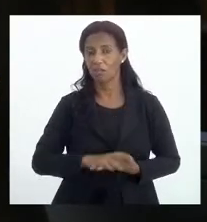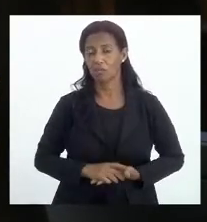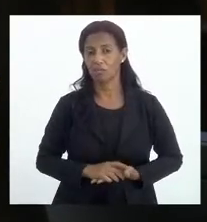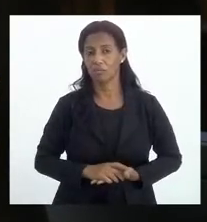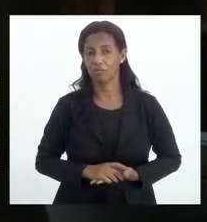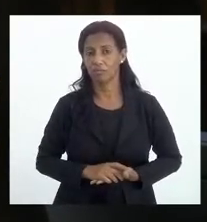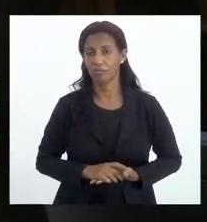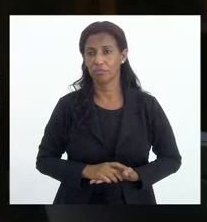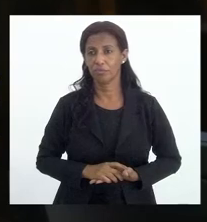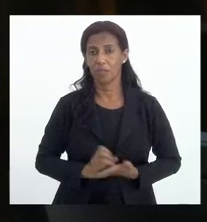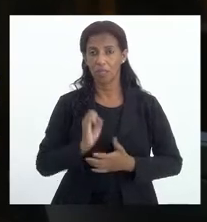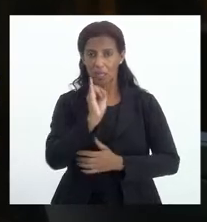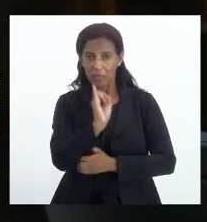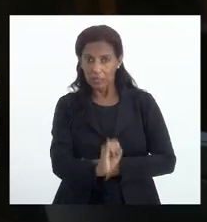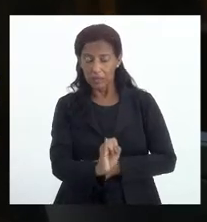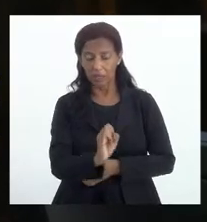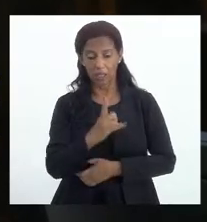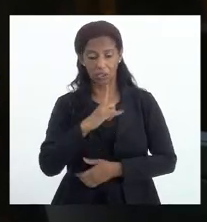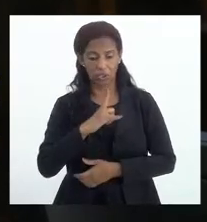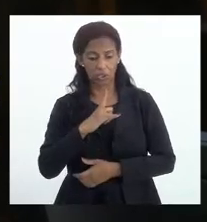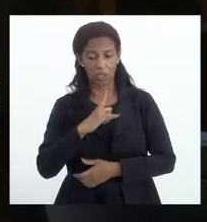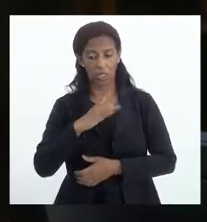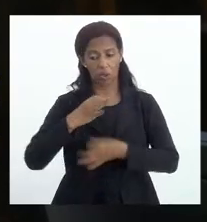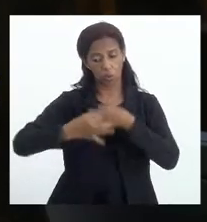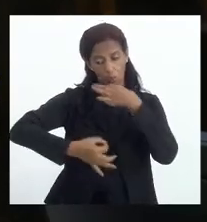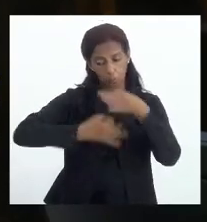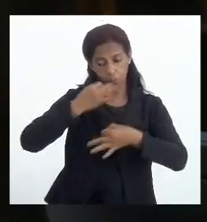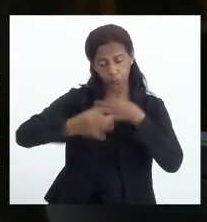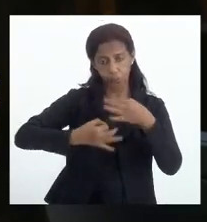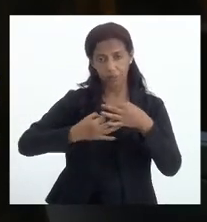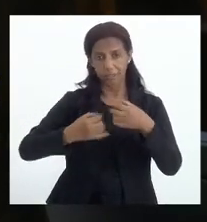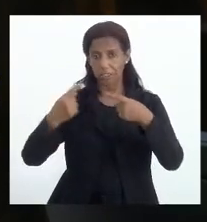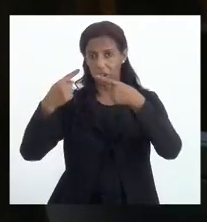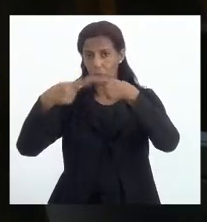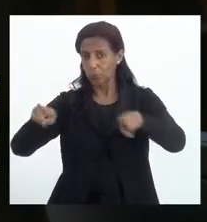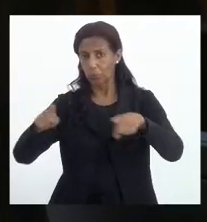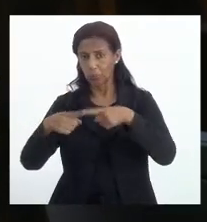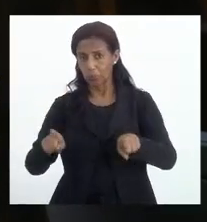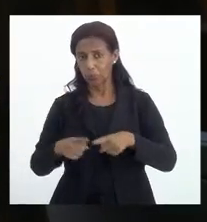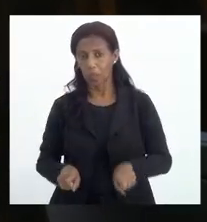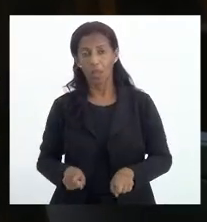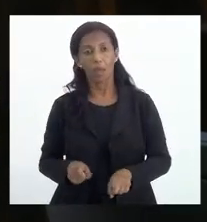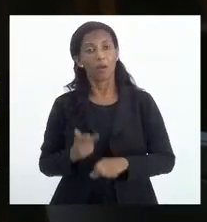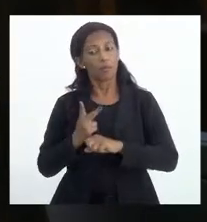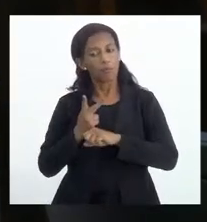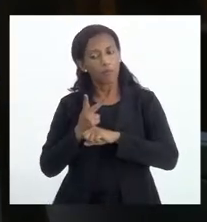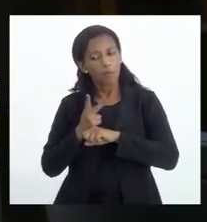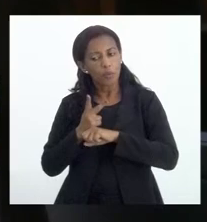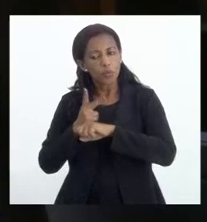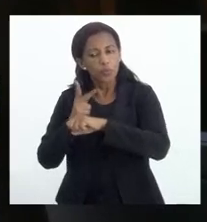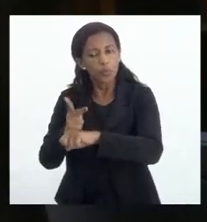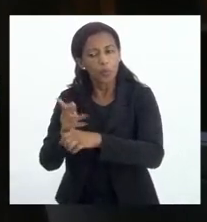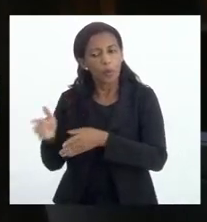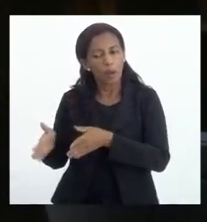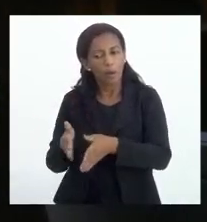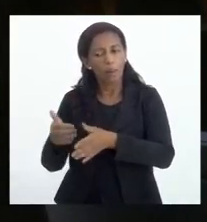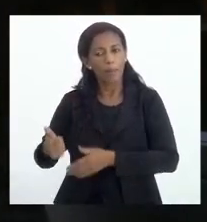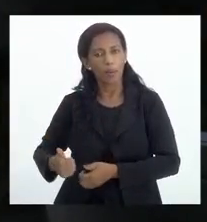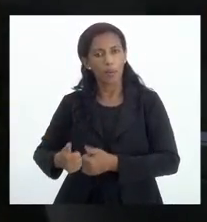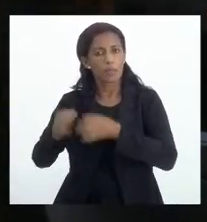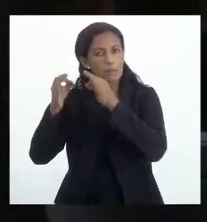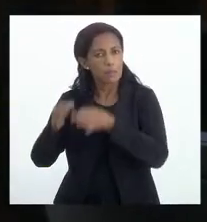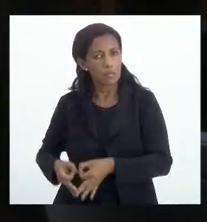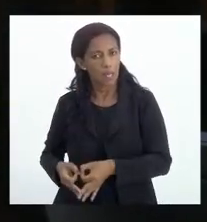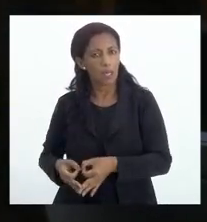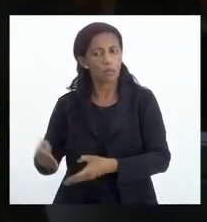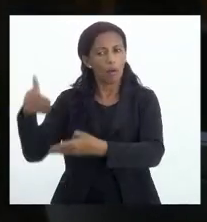Se a gente tem as nossas críticas, se a gente tem as nossas discordâncias, vamos buscar os caminhos legais e vamos buscar